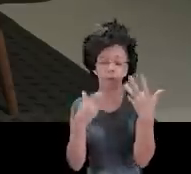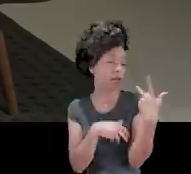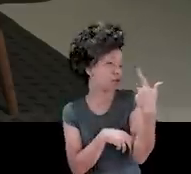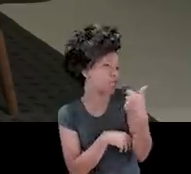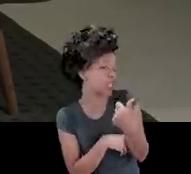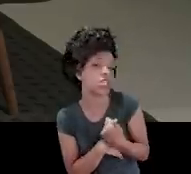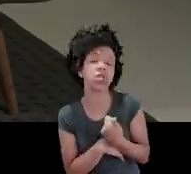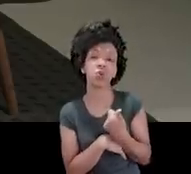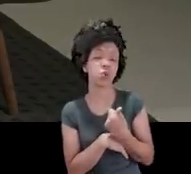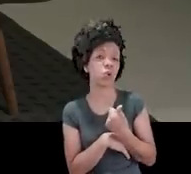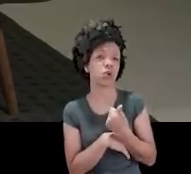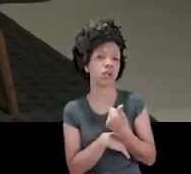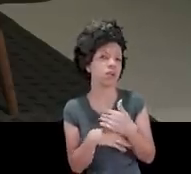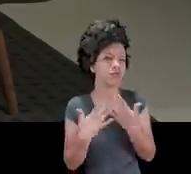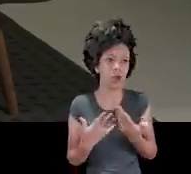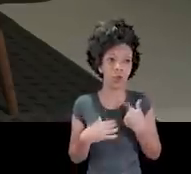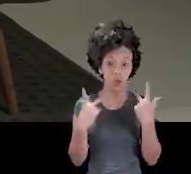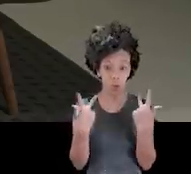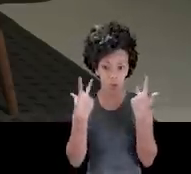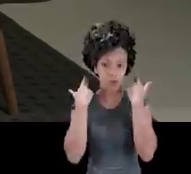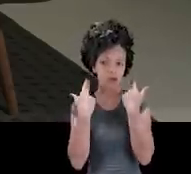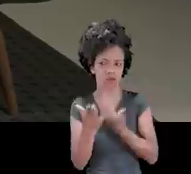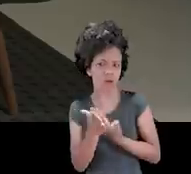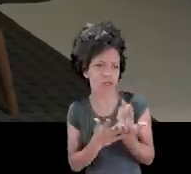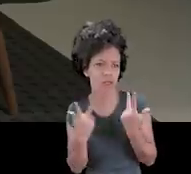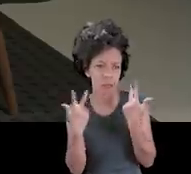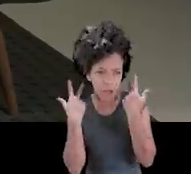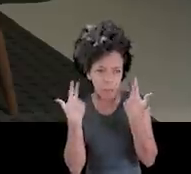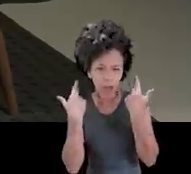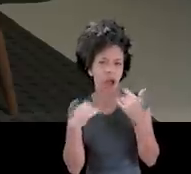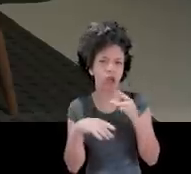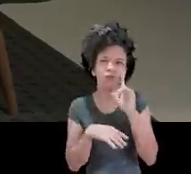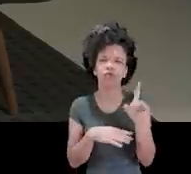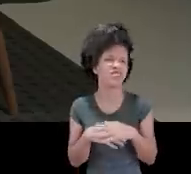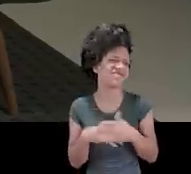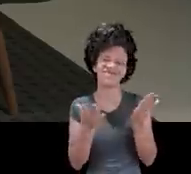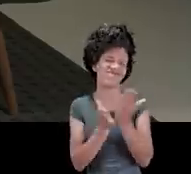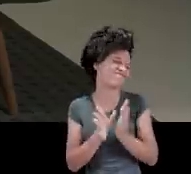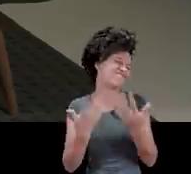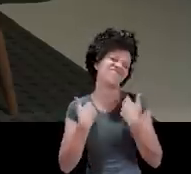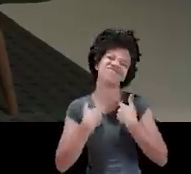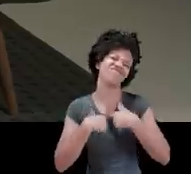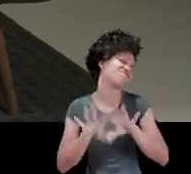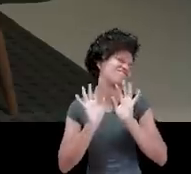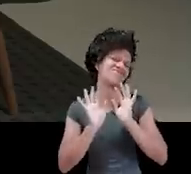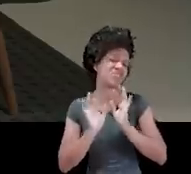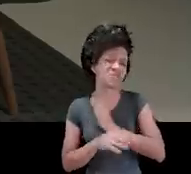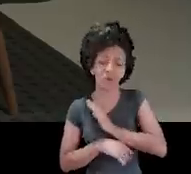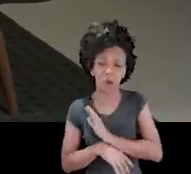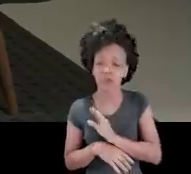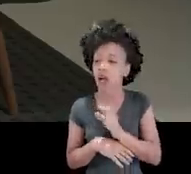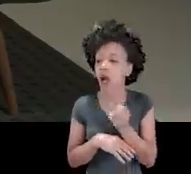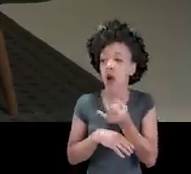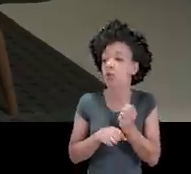é tão bonito. Então, quando eu cortei, eu comecei cortando aos poucos. Aí, o dia que eu falei assim, ah, não, chega, não vou mais insistir no que eu não tava gostando. Há quanto